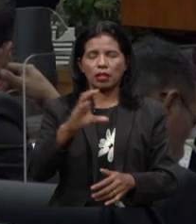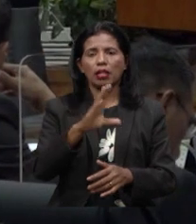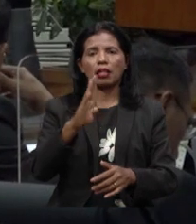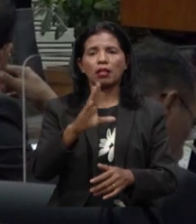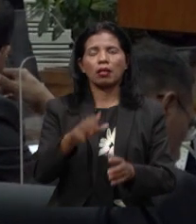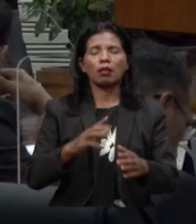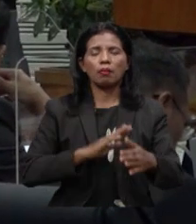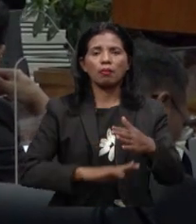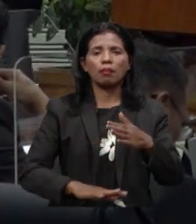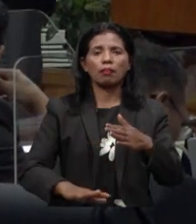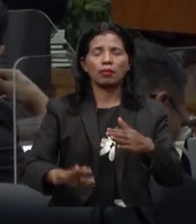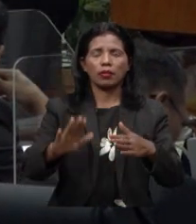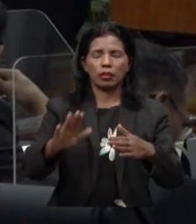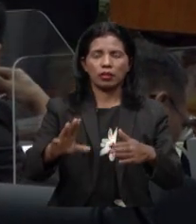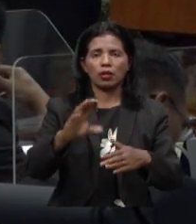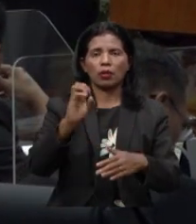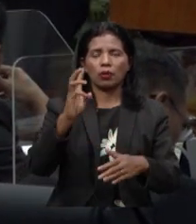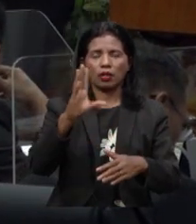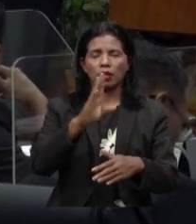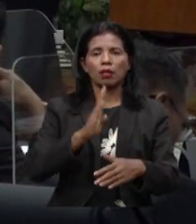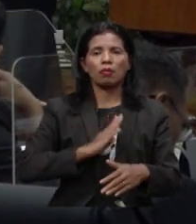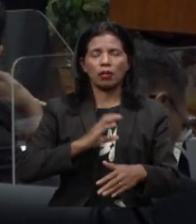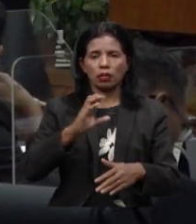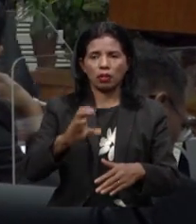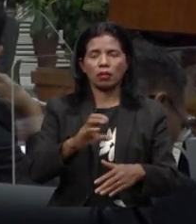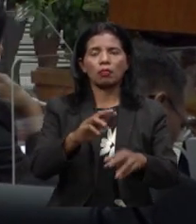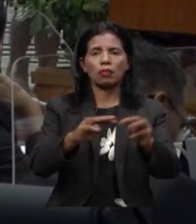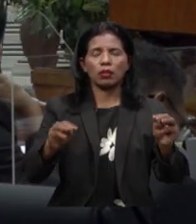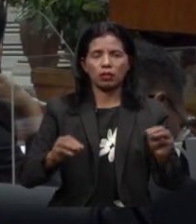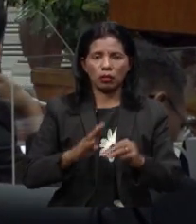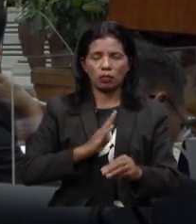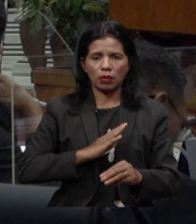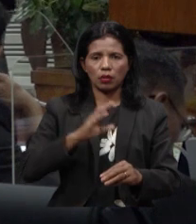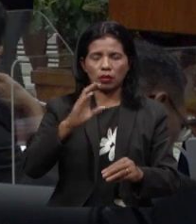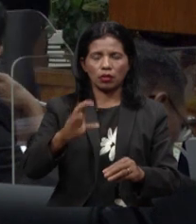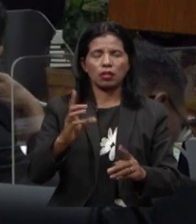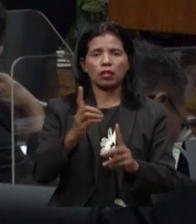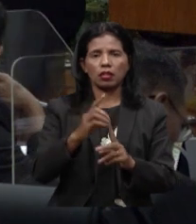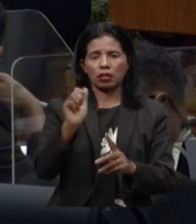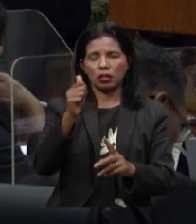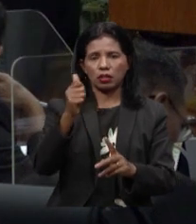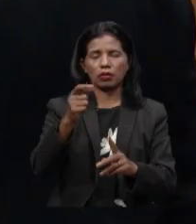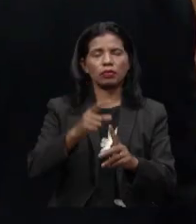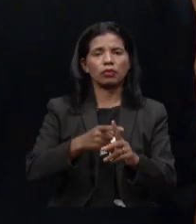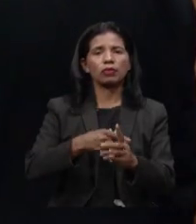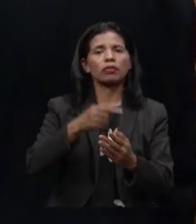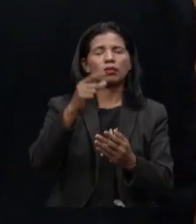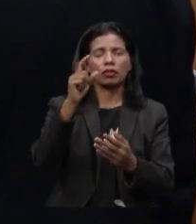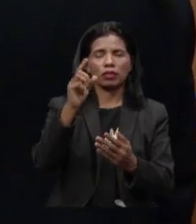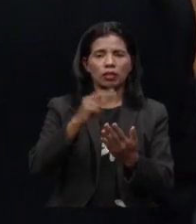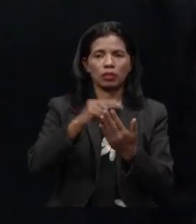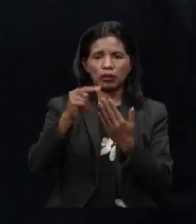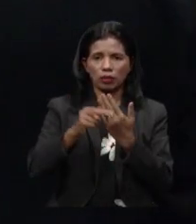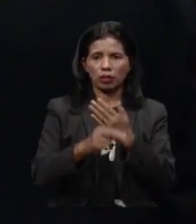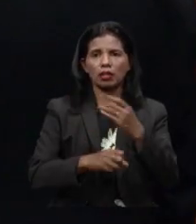e Hawailili, posto administrativo Baucau Vila, município Baucau, e Reloran Sanulo Resinida, Fula Novembro,